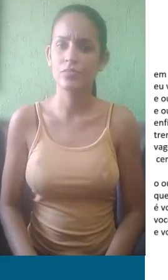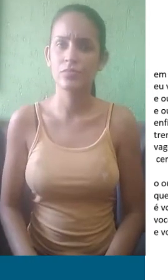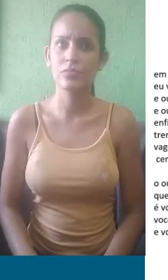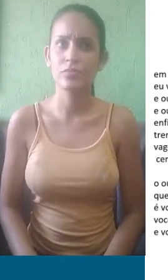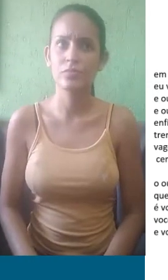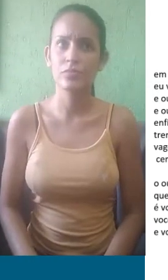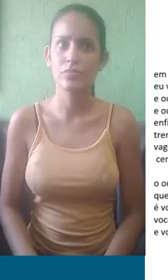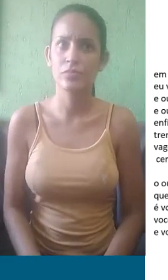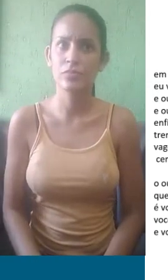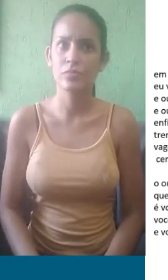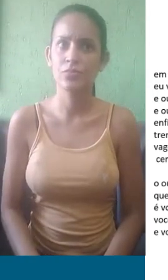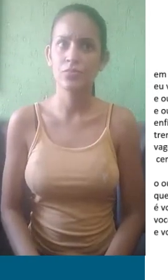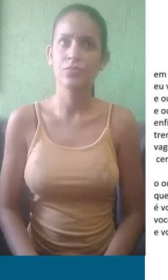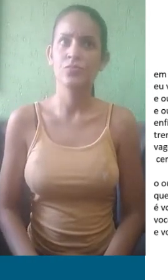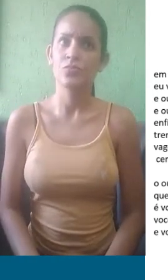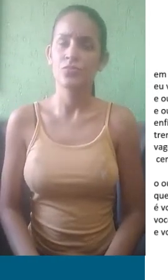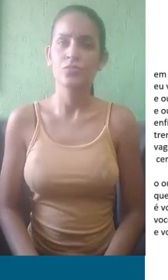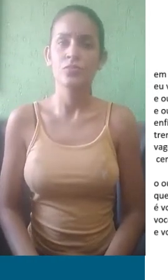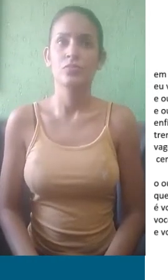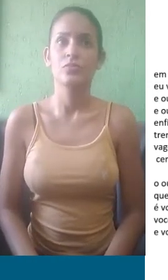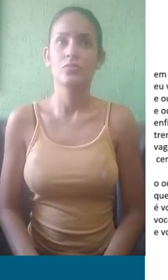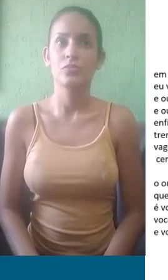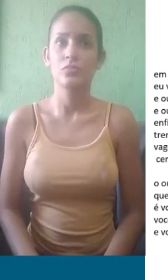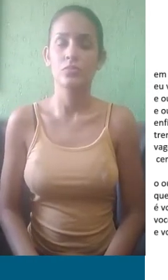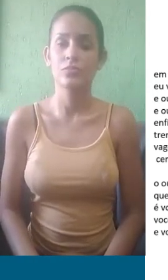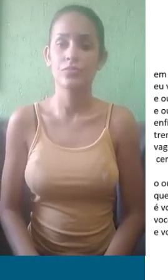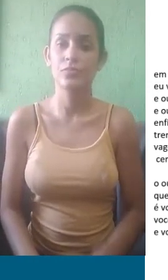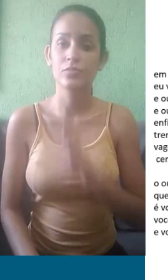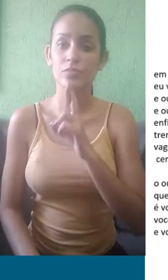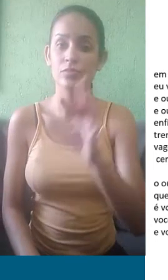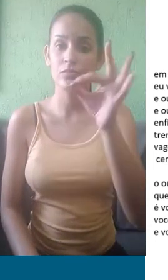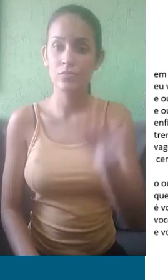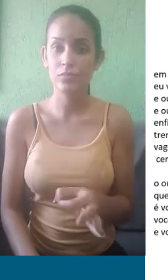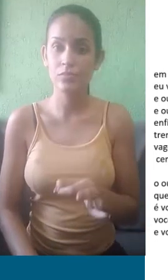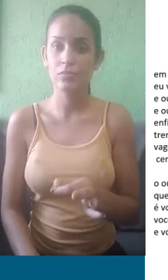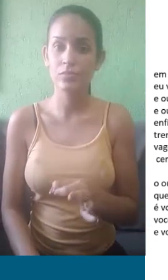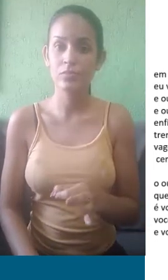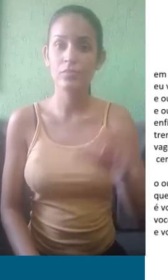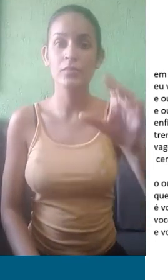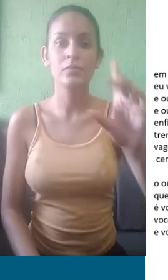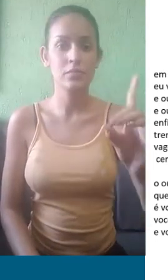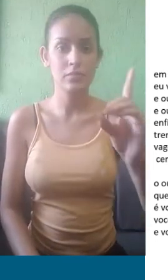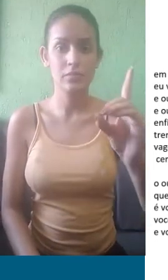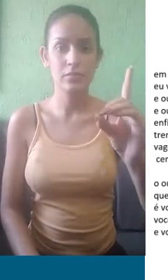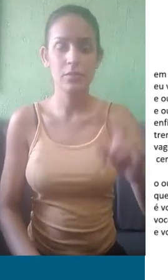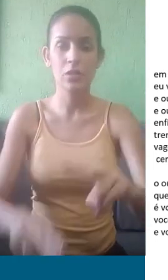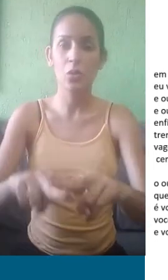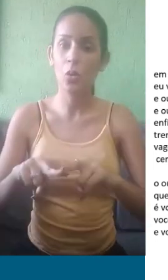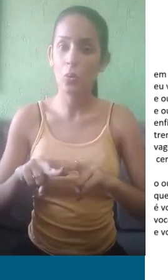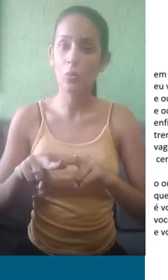E aí concluímos que a alternativa correta só pode ser a letra D, porque o eu lírico se coloca no lugar do outro,